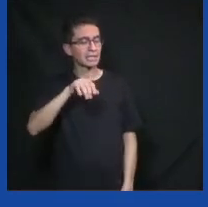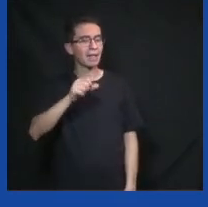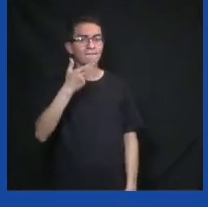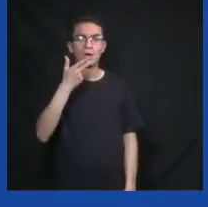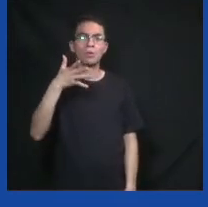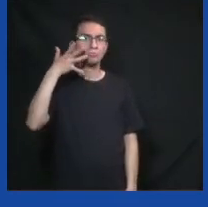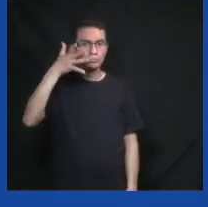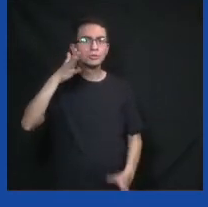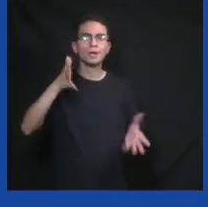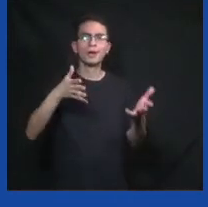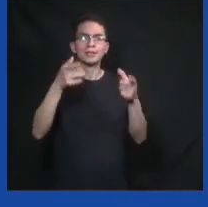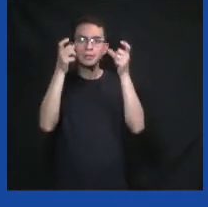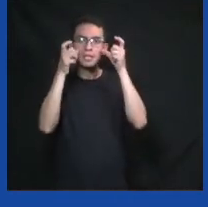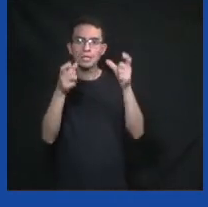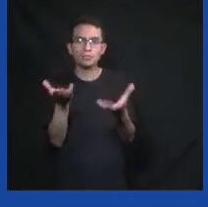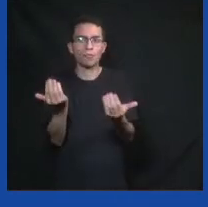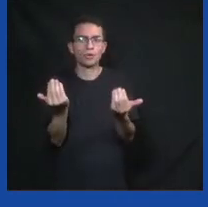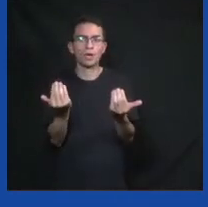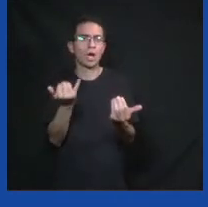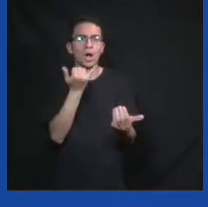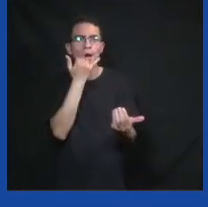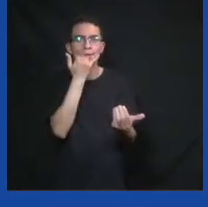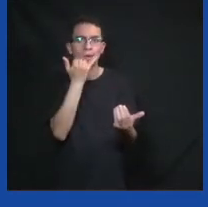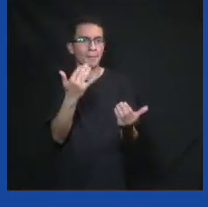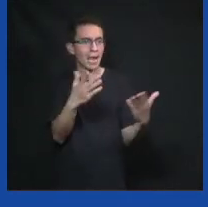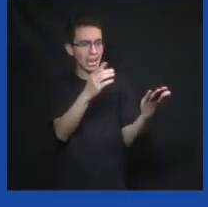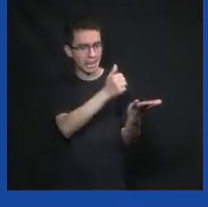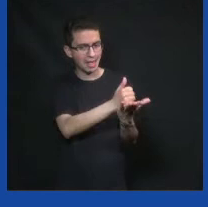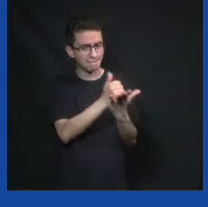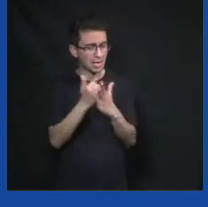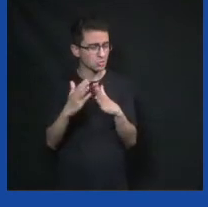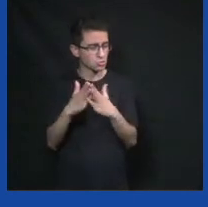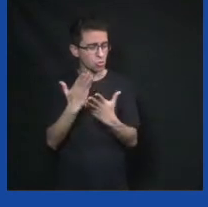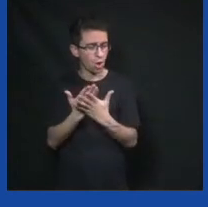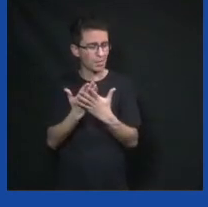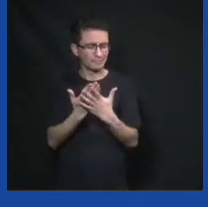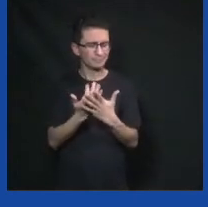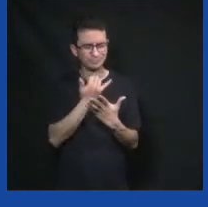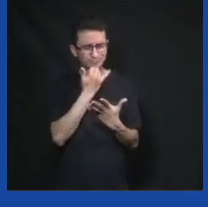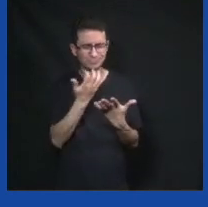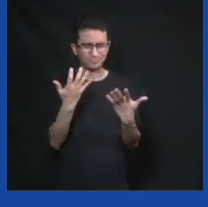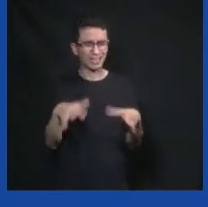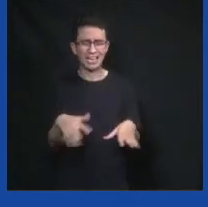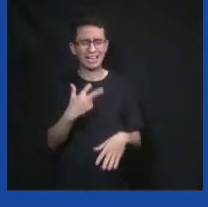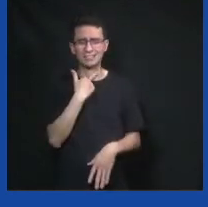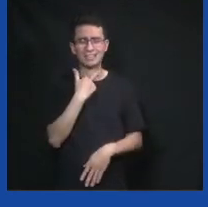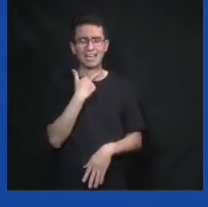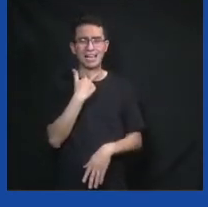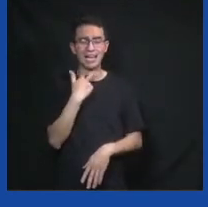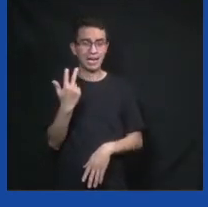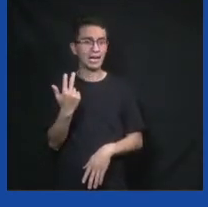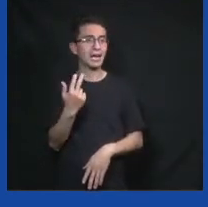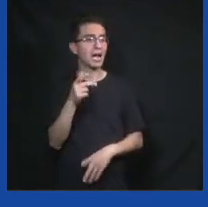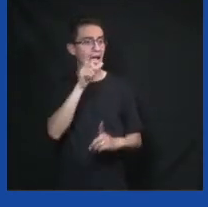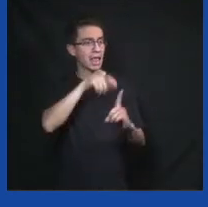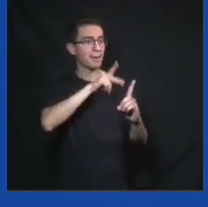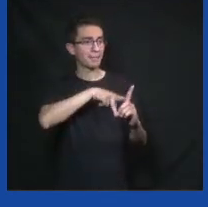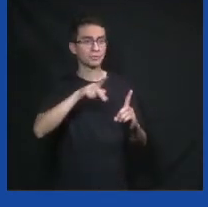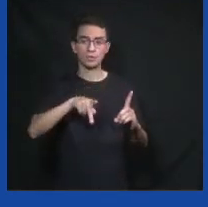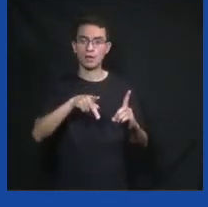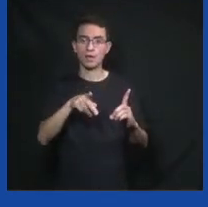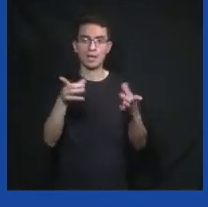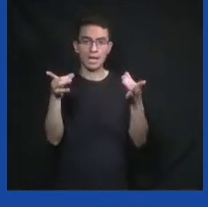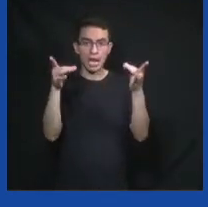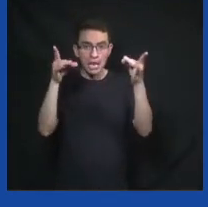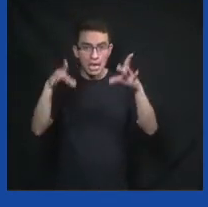querer dizer, não vamos trazer para dentro da sala de aula. Eles trazem. Não tem mais como fugir. O professor não tem, ele não tem mais fuga. Os alunos trazem